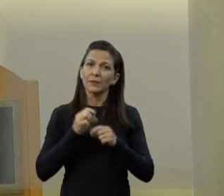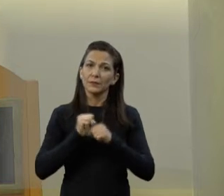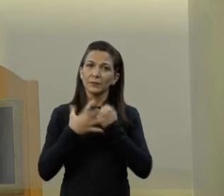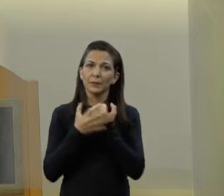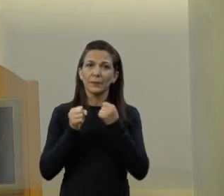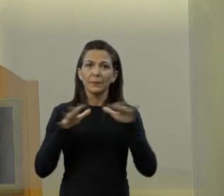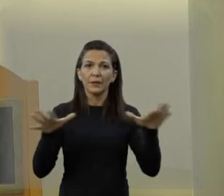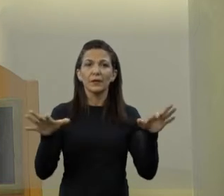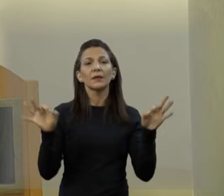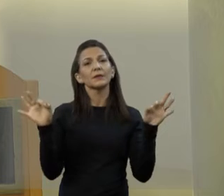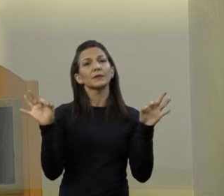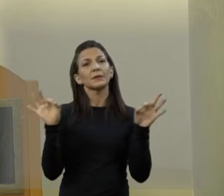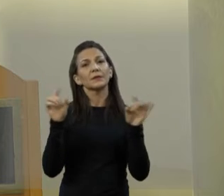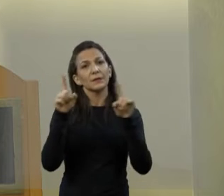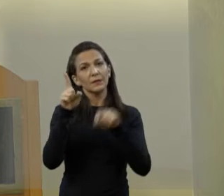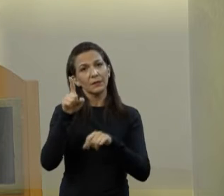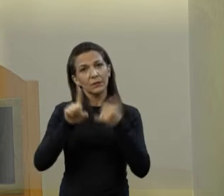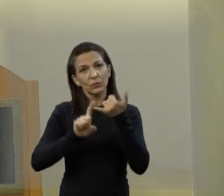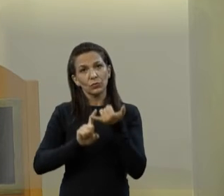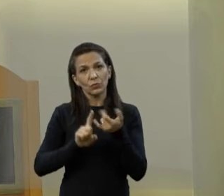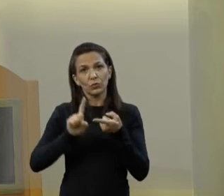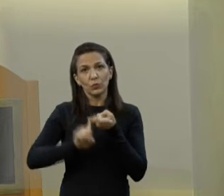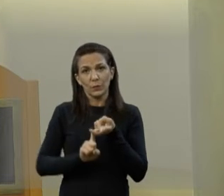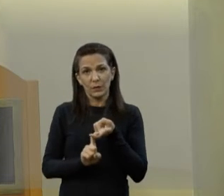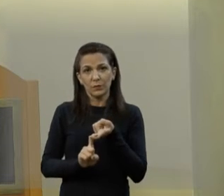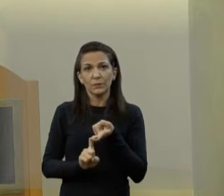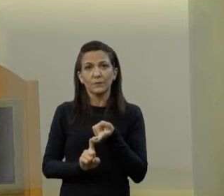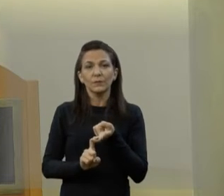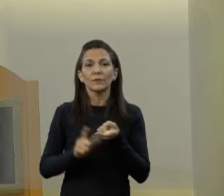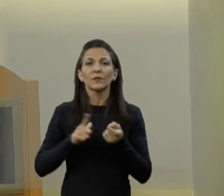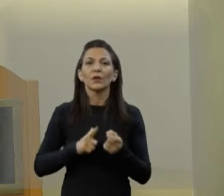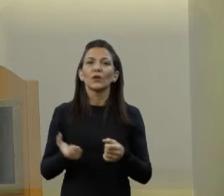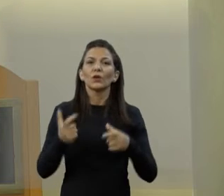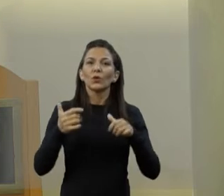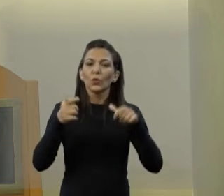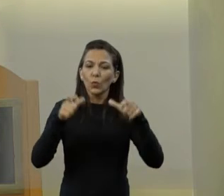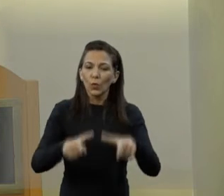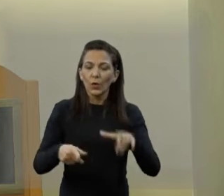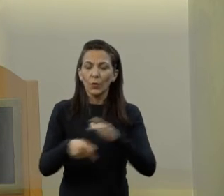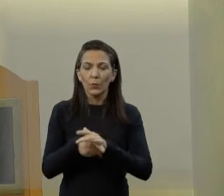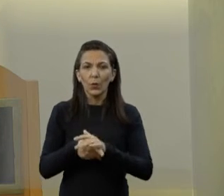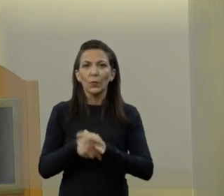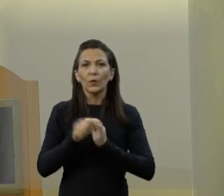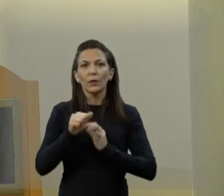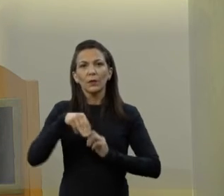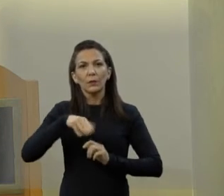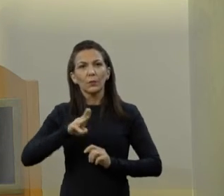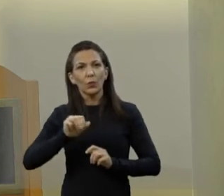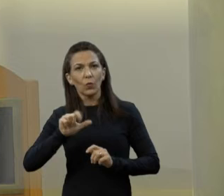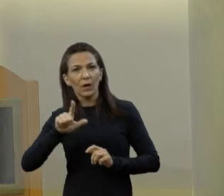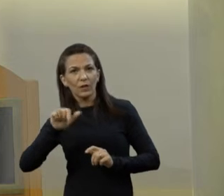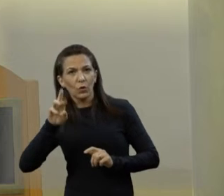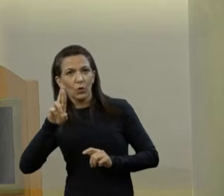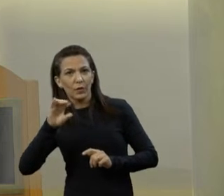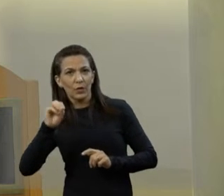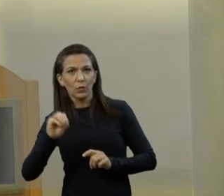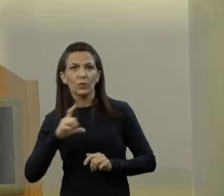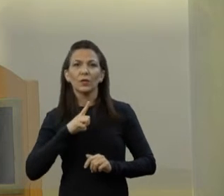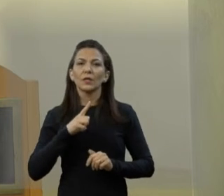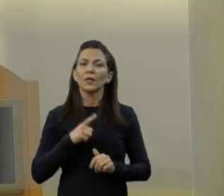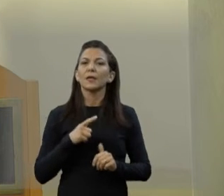pandemia ele foi suspenso EA retomada do ambulatório com como esse pode ser